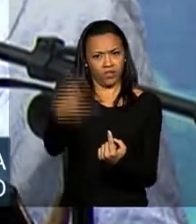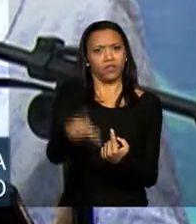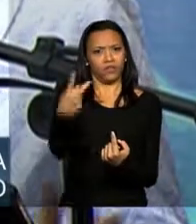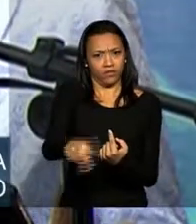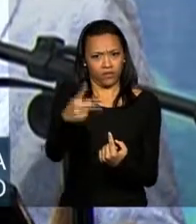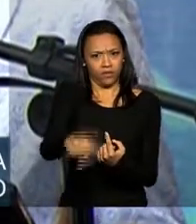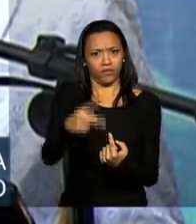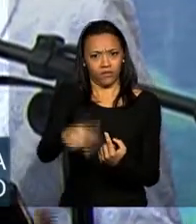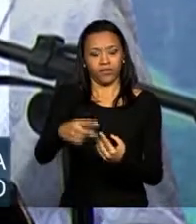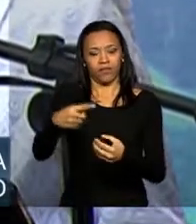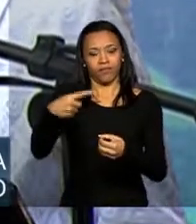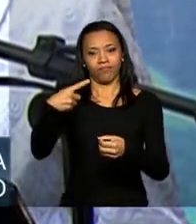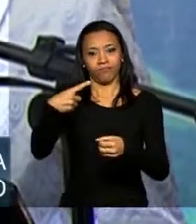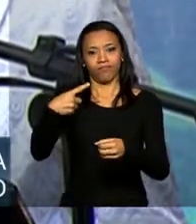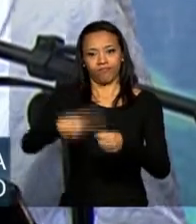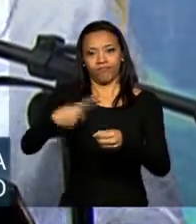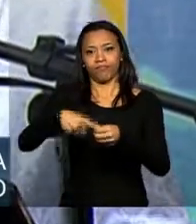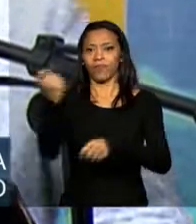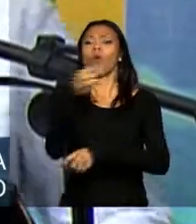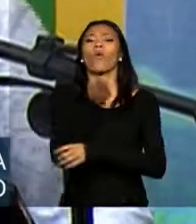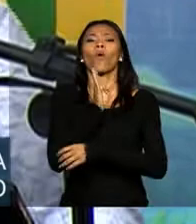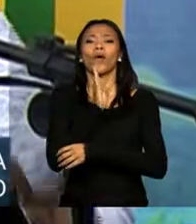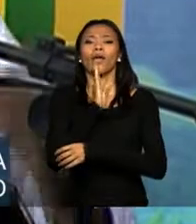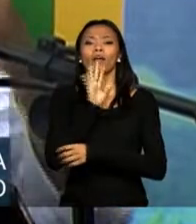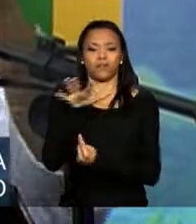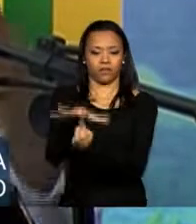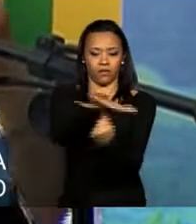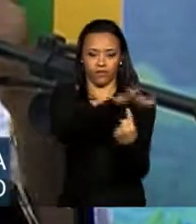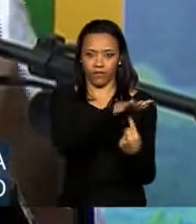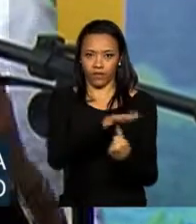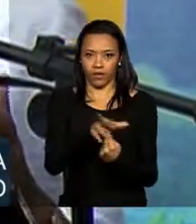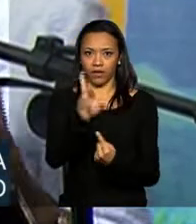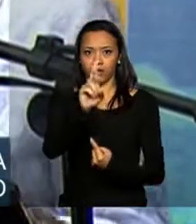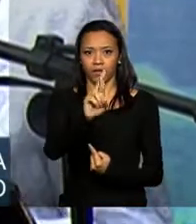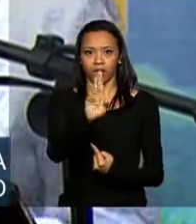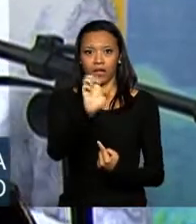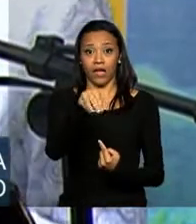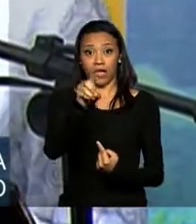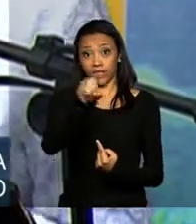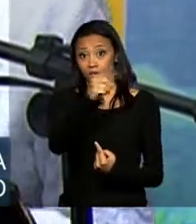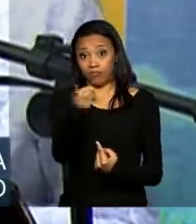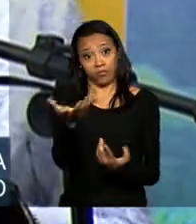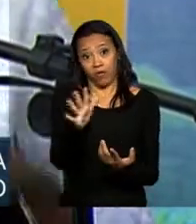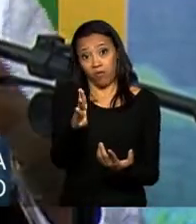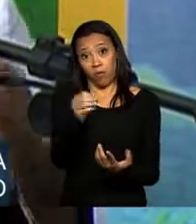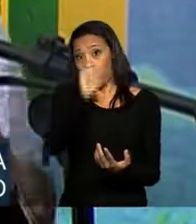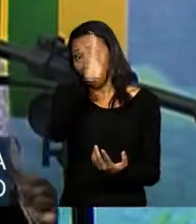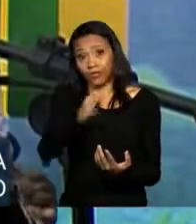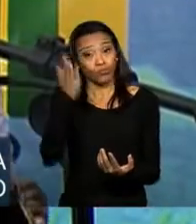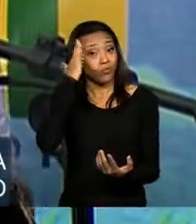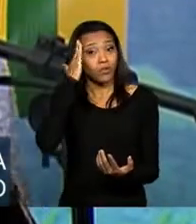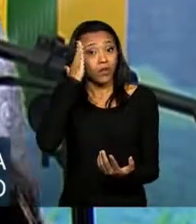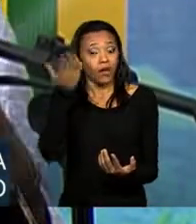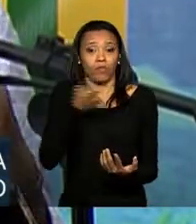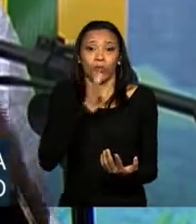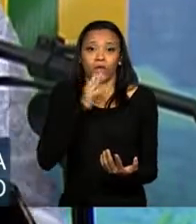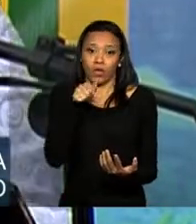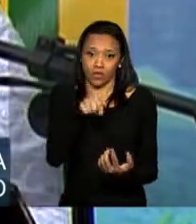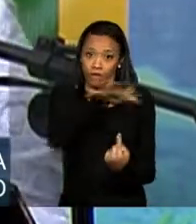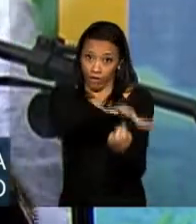mesmo que é da grande Porto Alegre sabe o que que a feira da Redenção O Brasil talvez não saiba mas na feira da Redenção